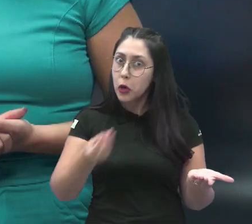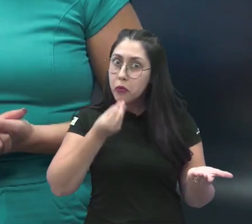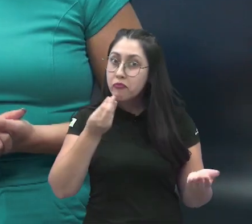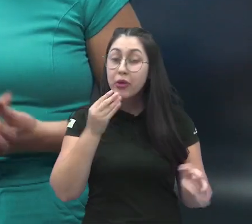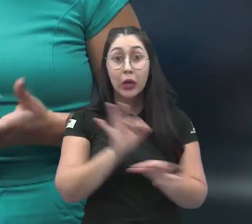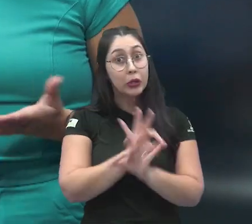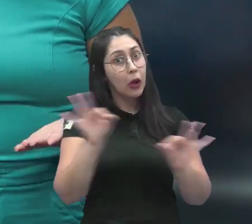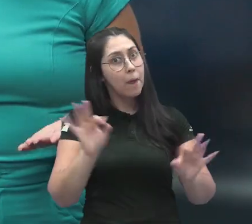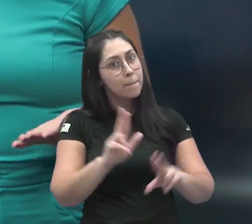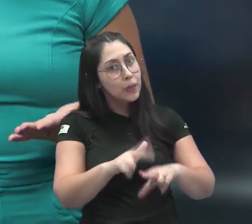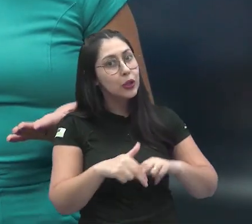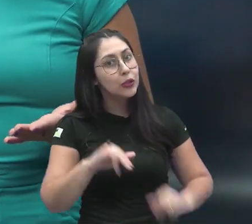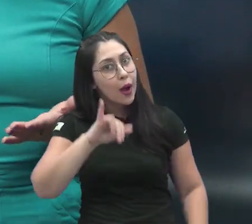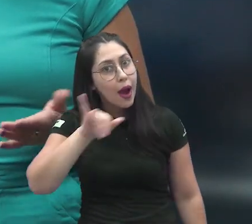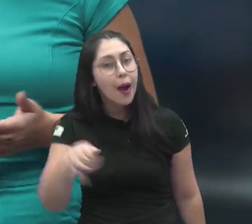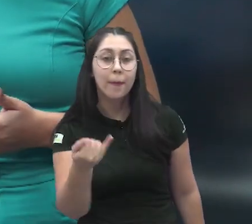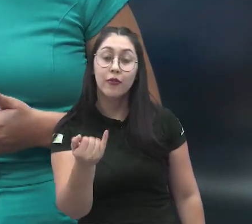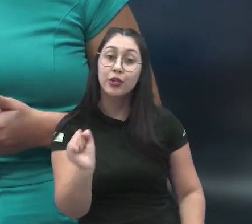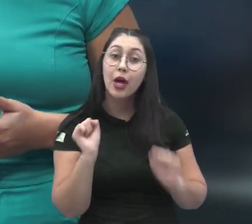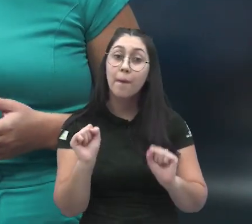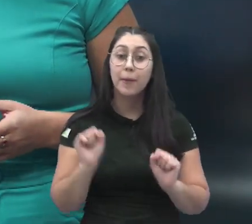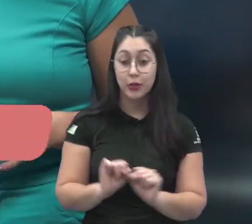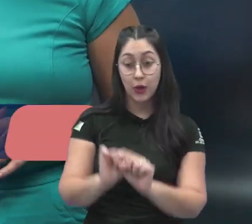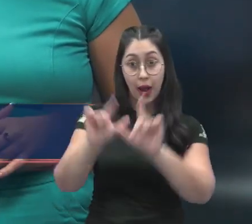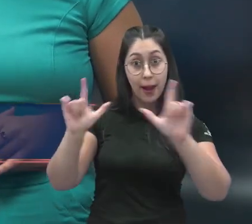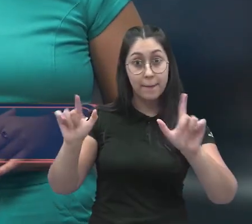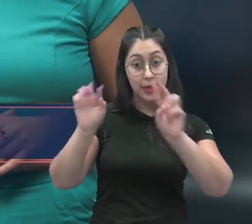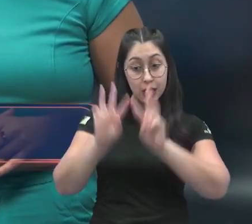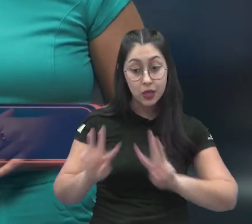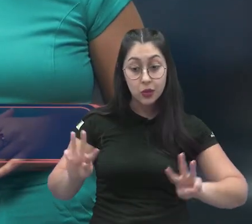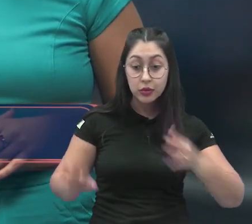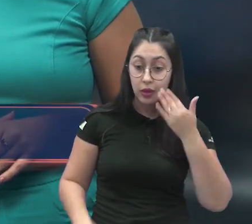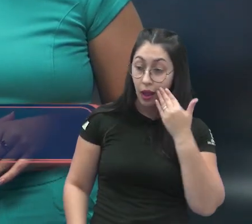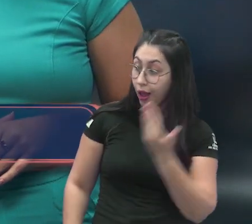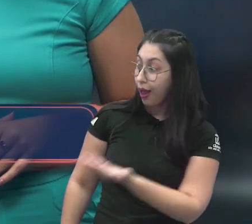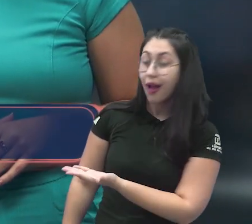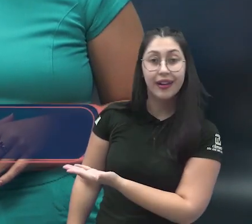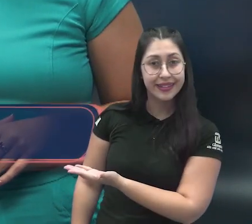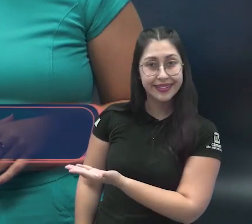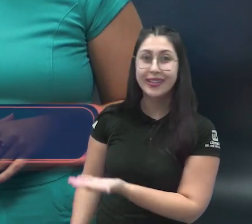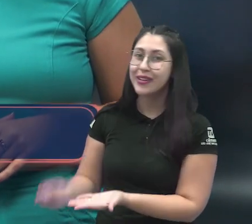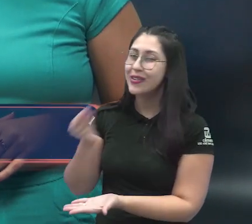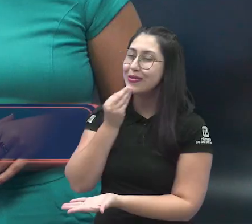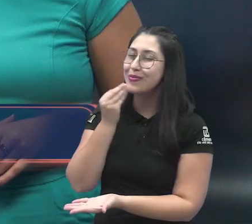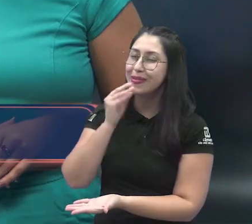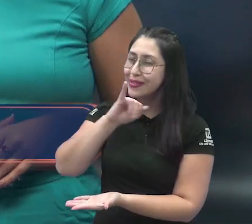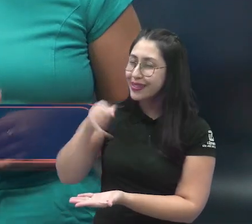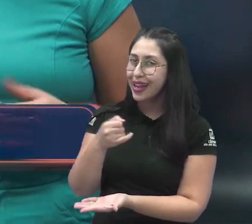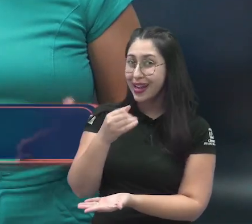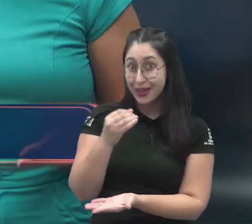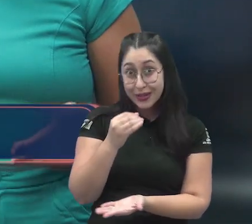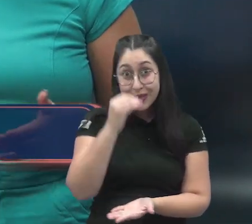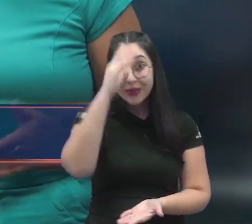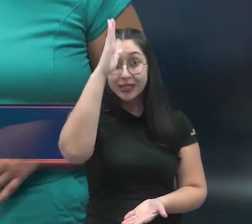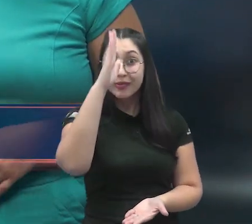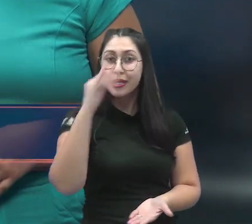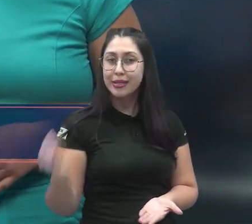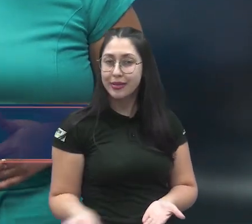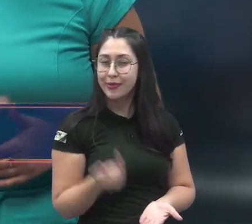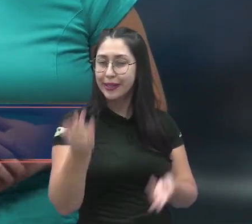informações, João, e ótima oportunidade, né? Então não perde tempo. É só entrar no site Qualifica São José e